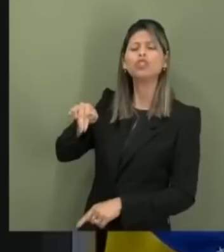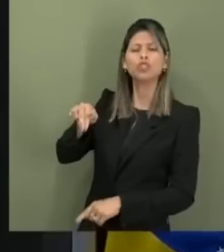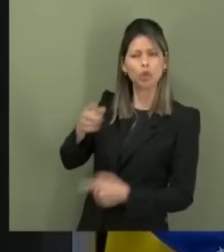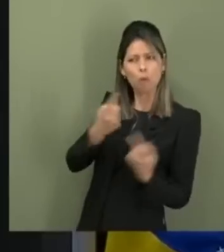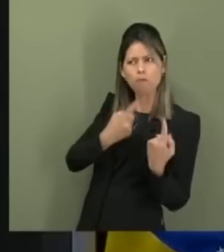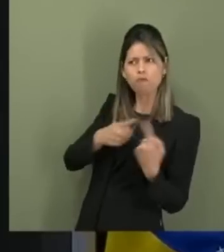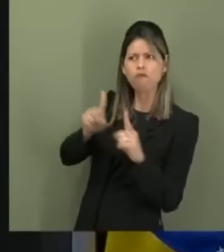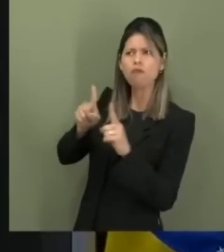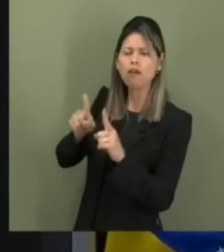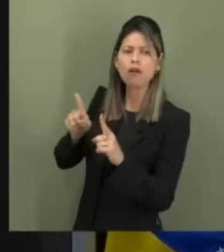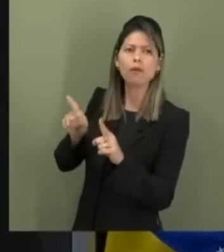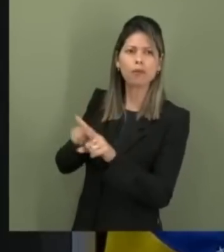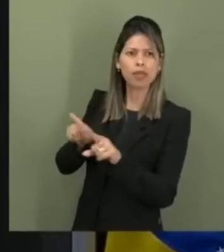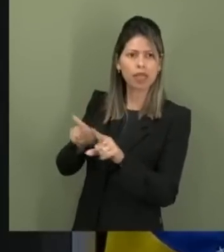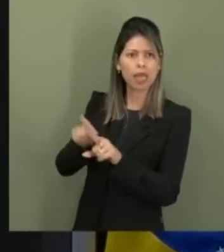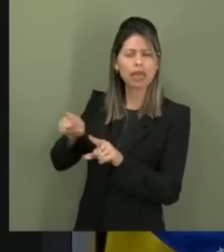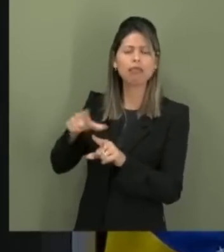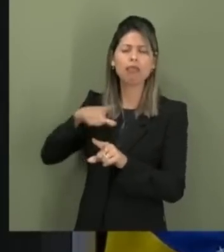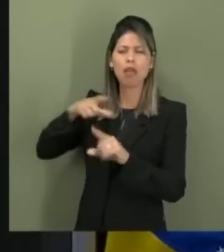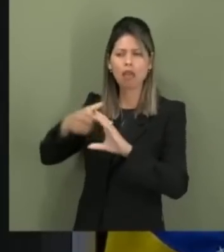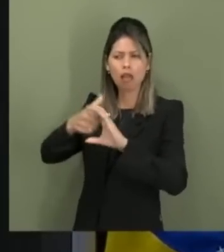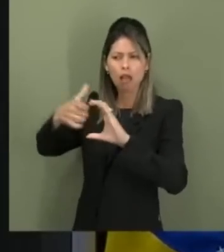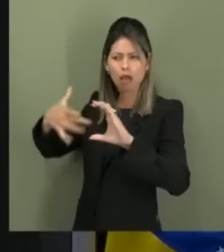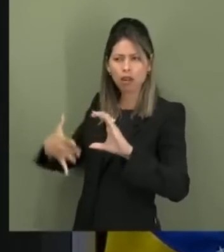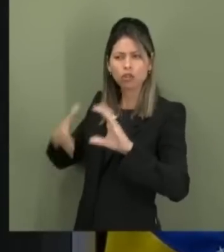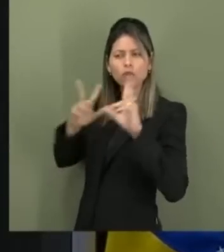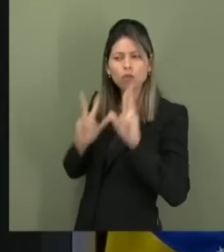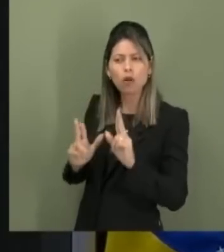verdade, têm características terroristas,